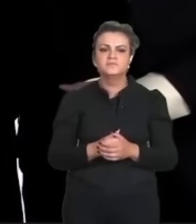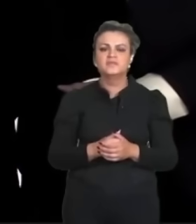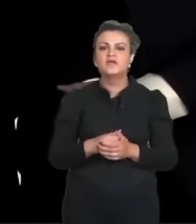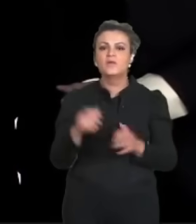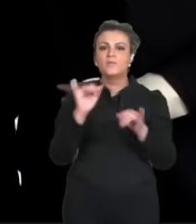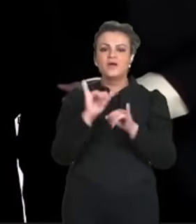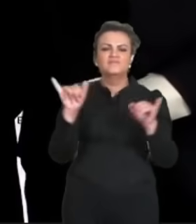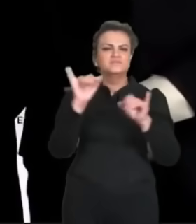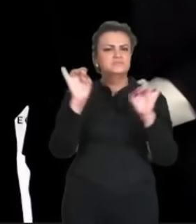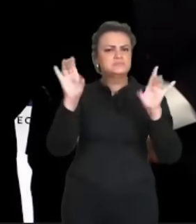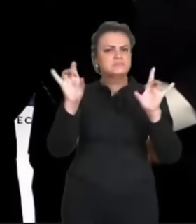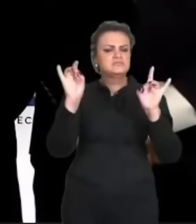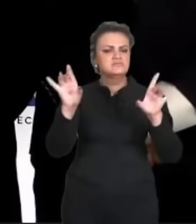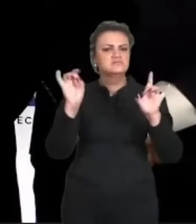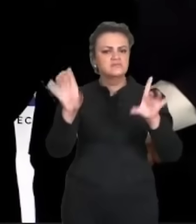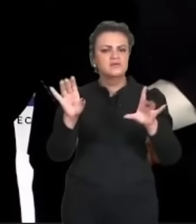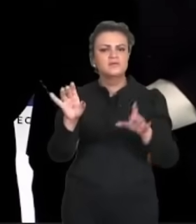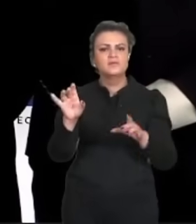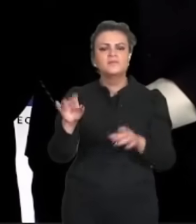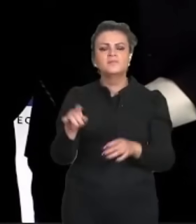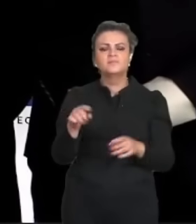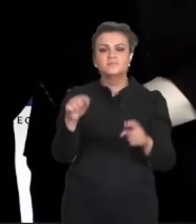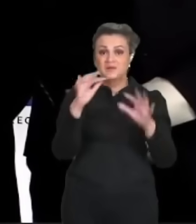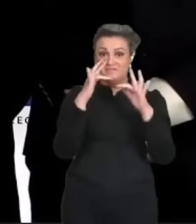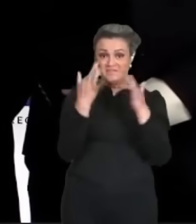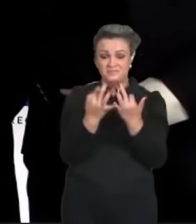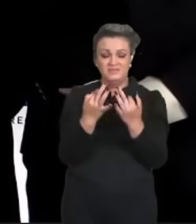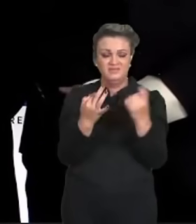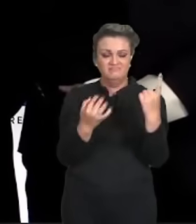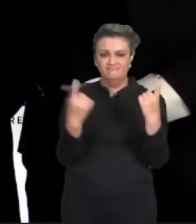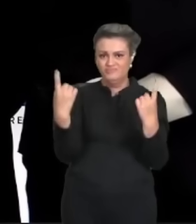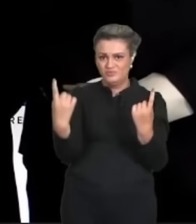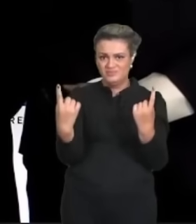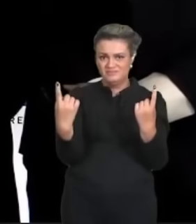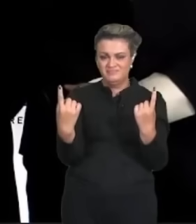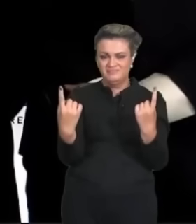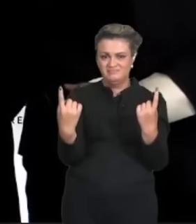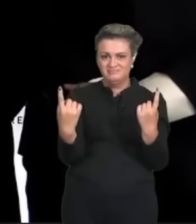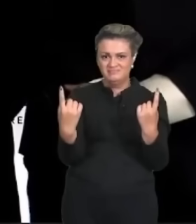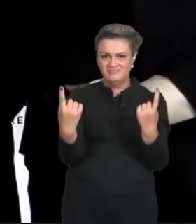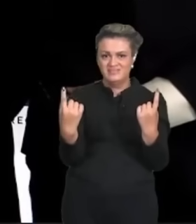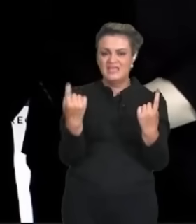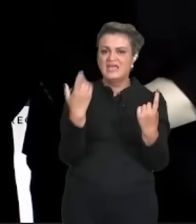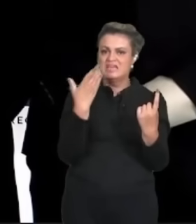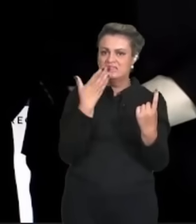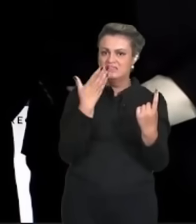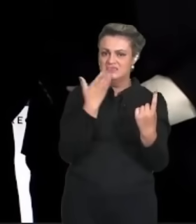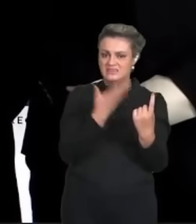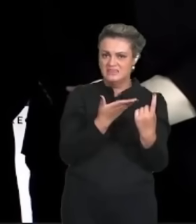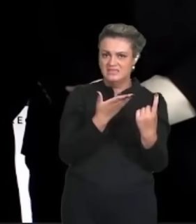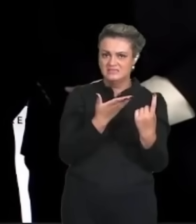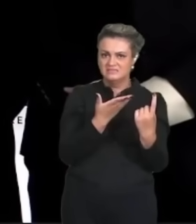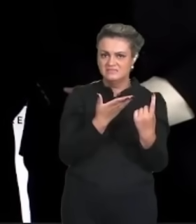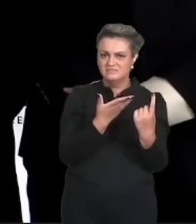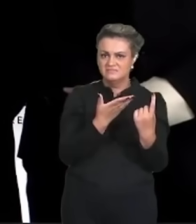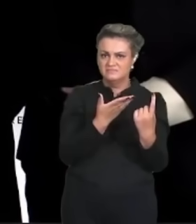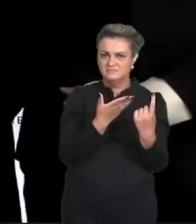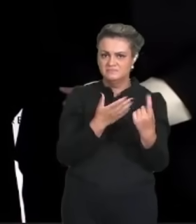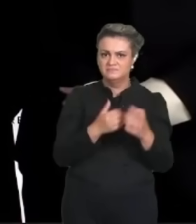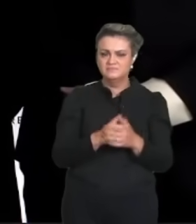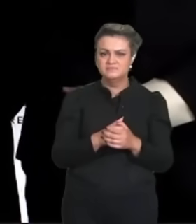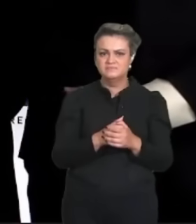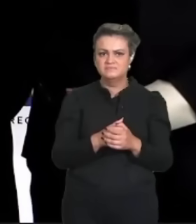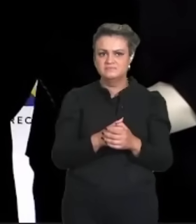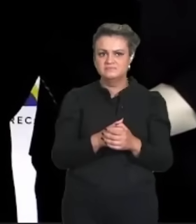uma mensagem muito especial para duas famílias a família do nosso colega de trabalho na segurança pública